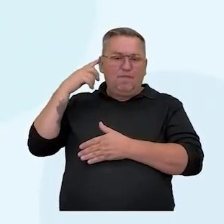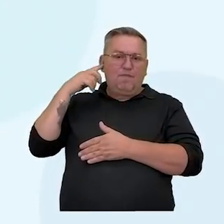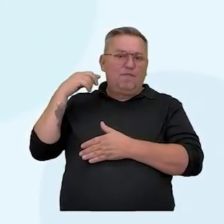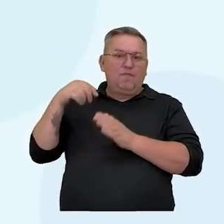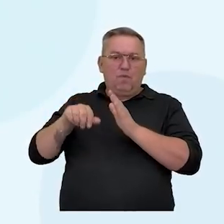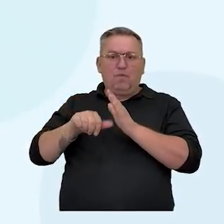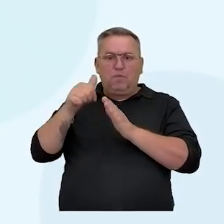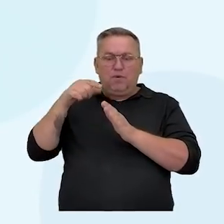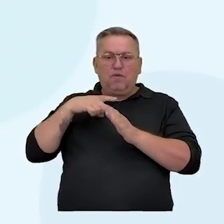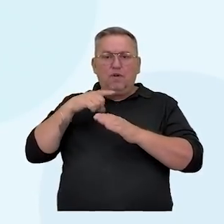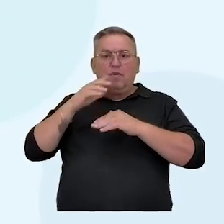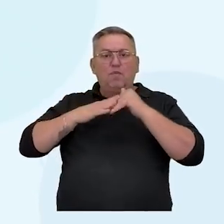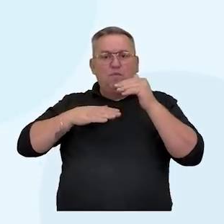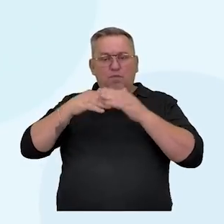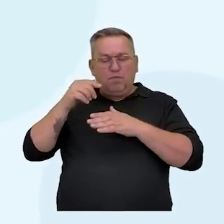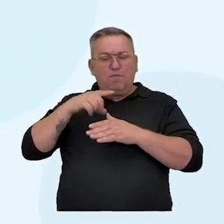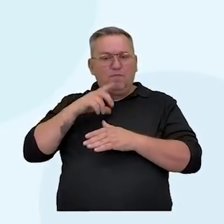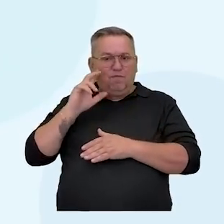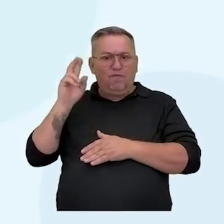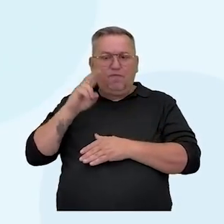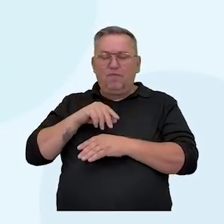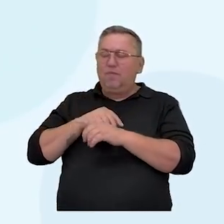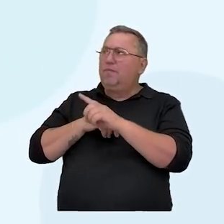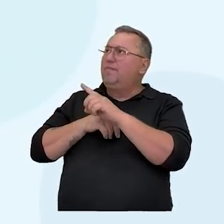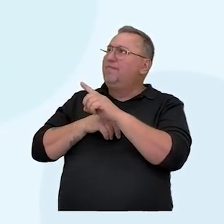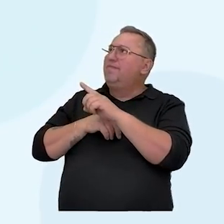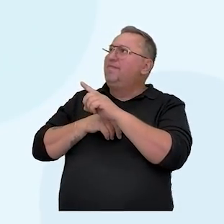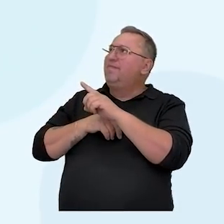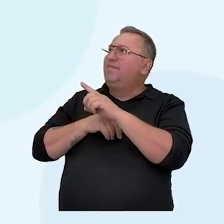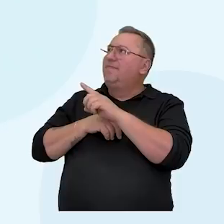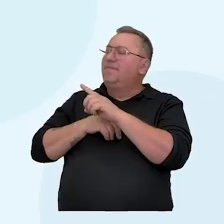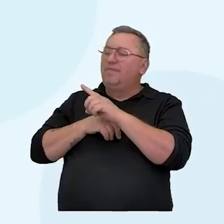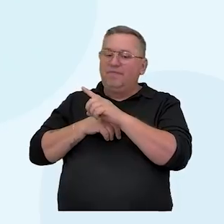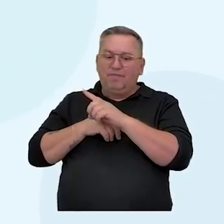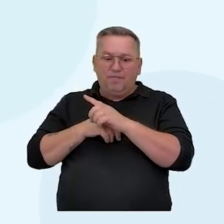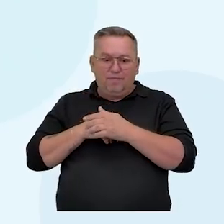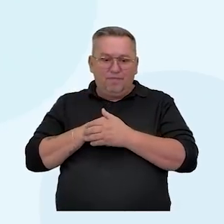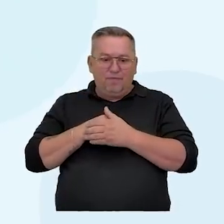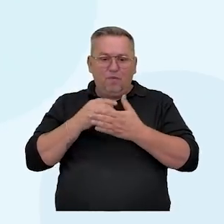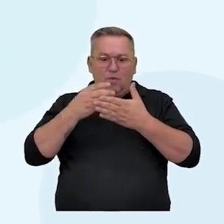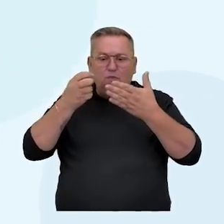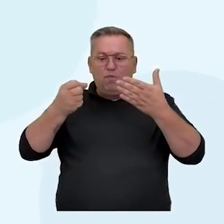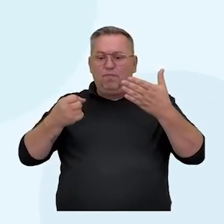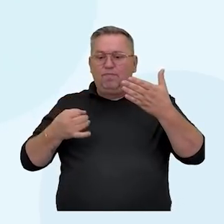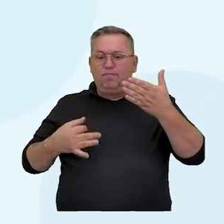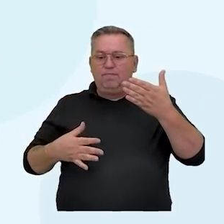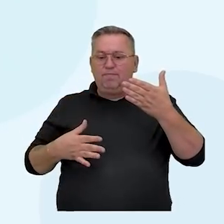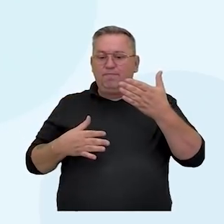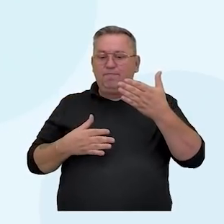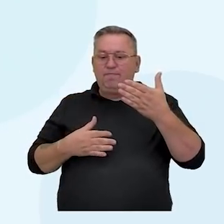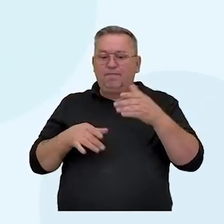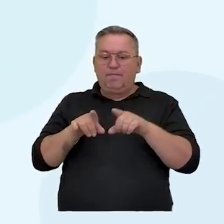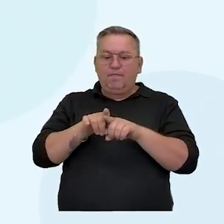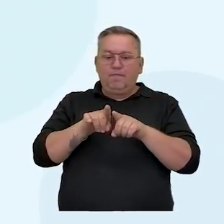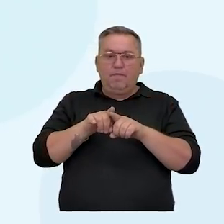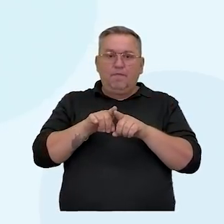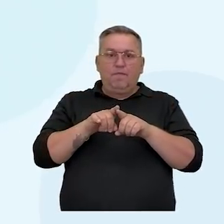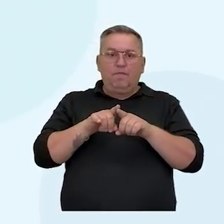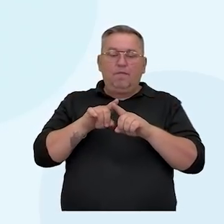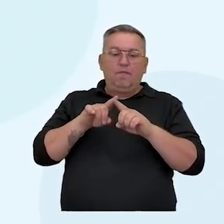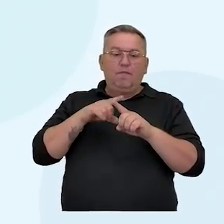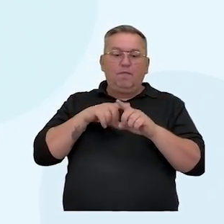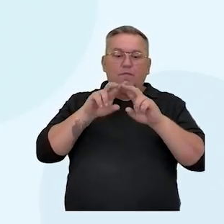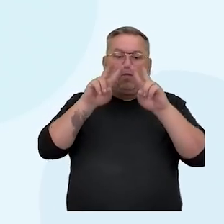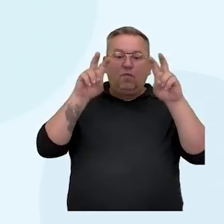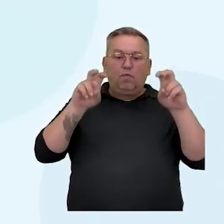então nós já temos as habilidades aí, os professores podem tirar print, saber que foram essas habilidades que nós utilizamos. E o tema da aula será